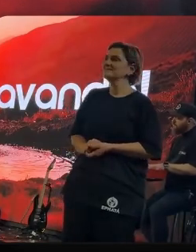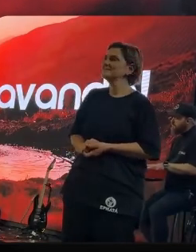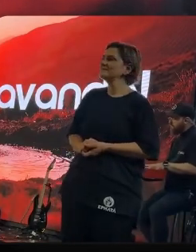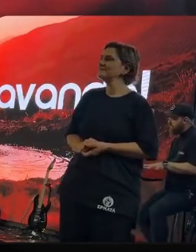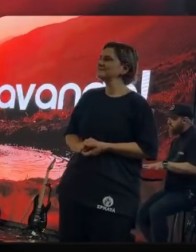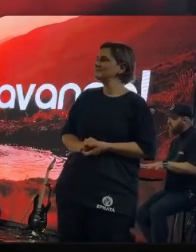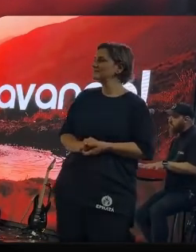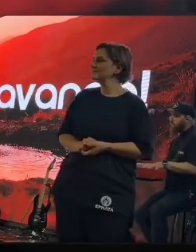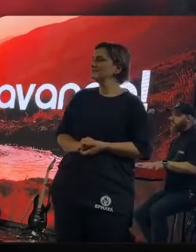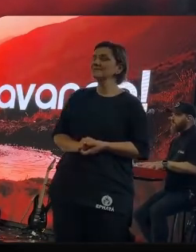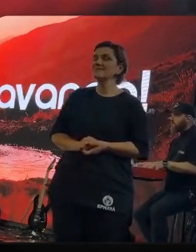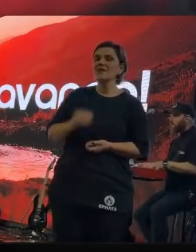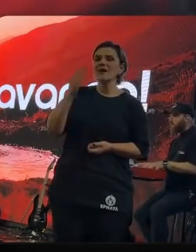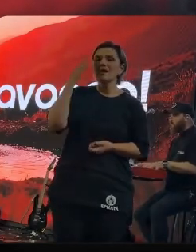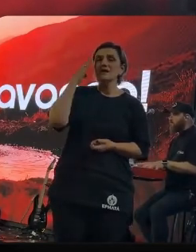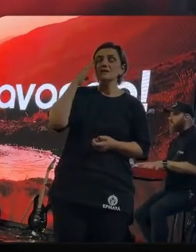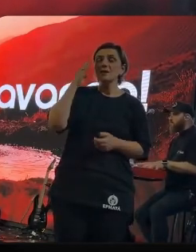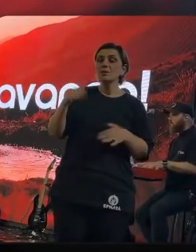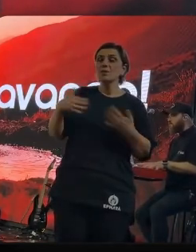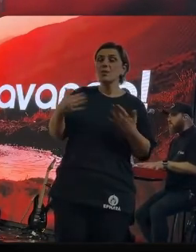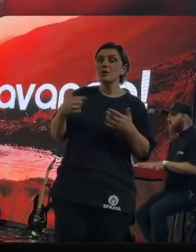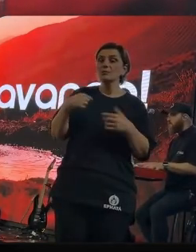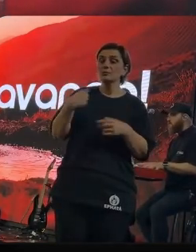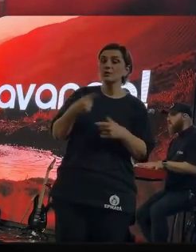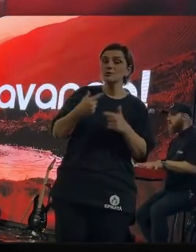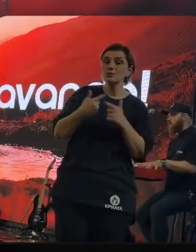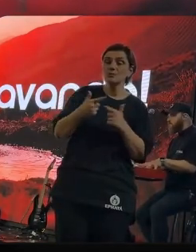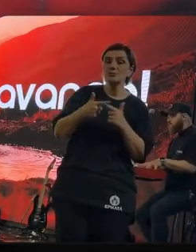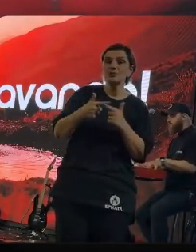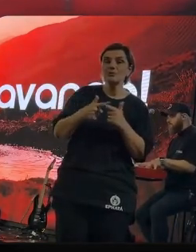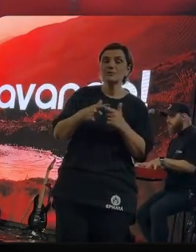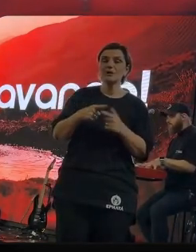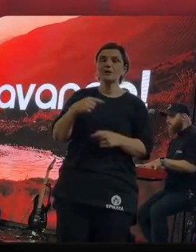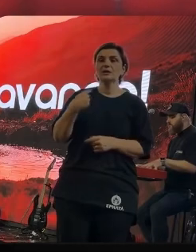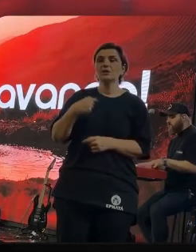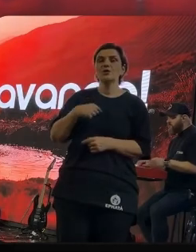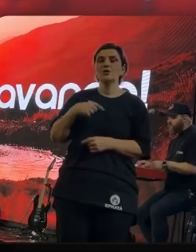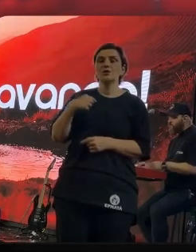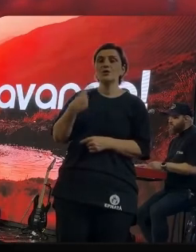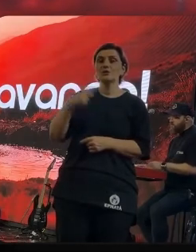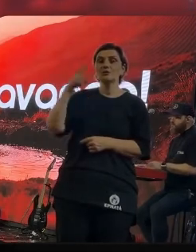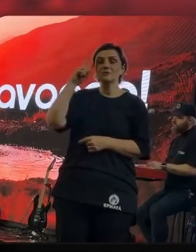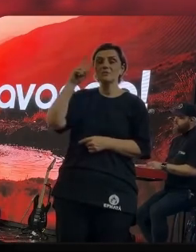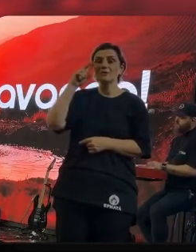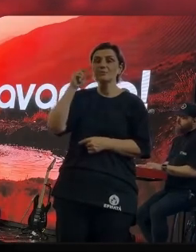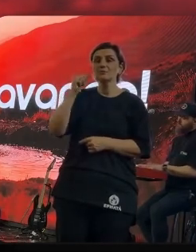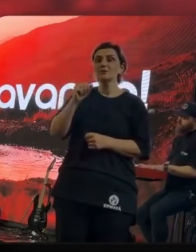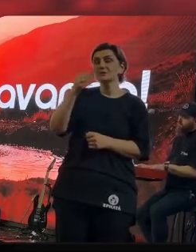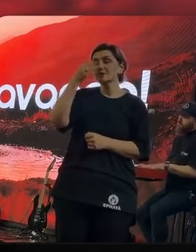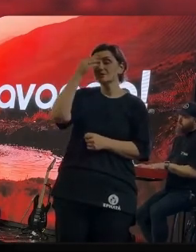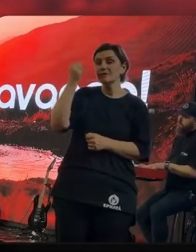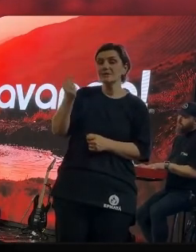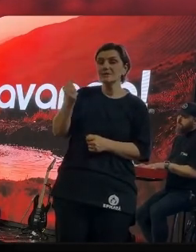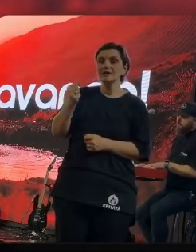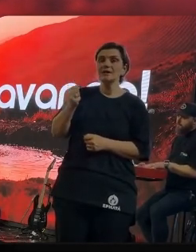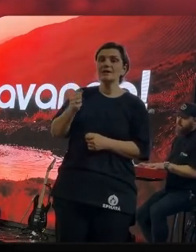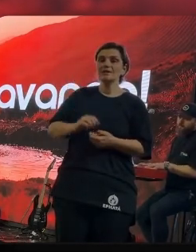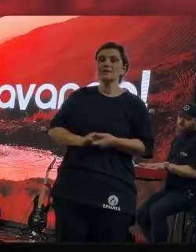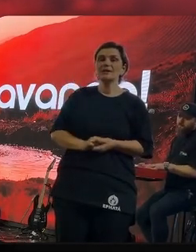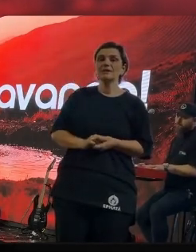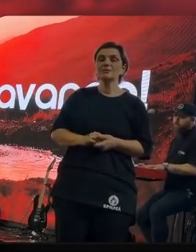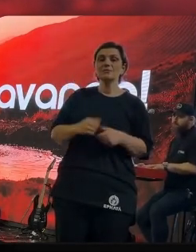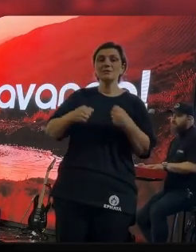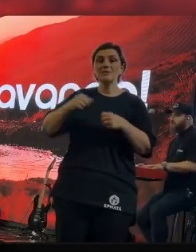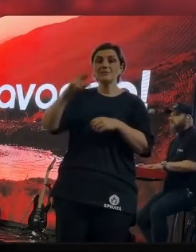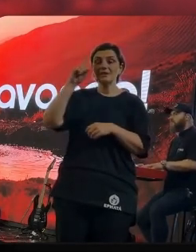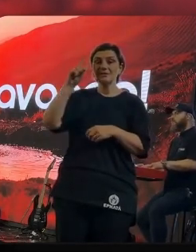Sabe qual é o nosso problema? O nosso problema é que a gente lembra daquilo que a gente deveria esquecer e esquece daquilo que a gente deveria